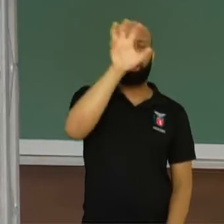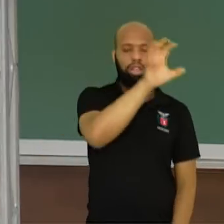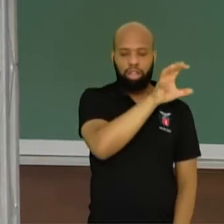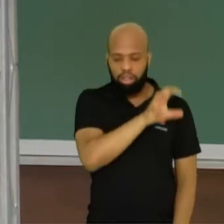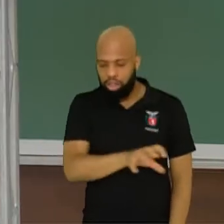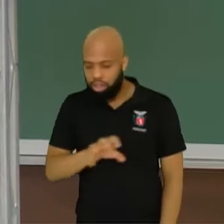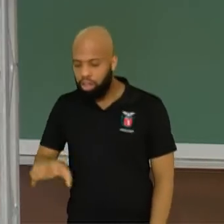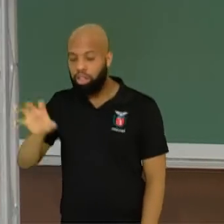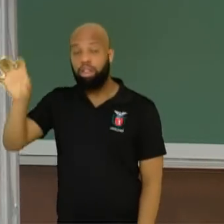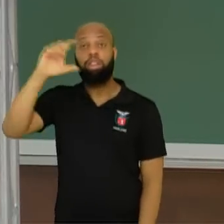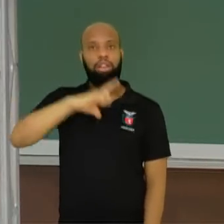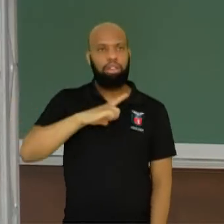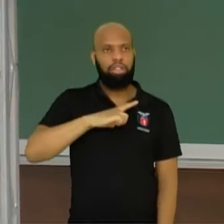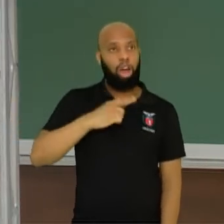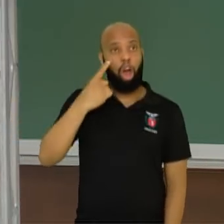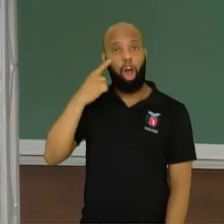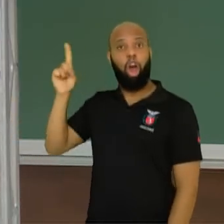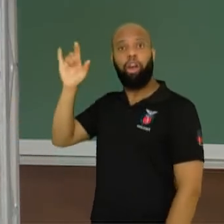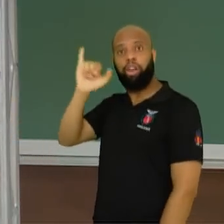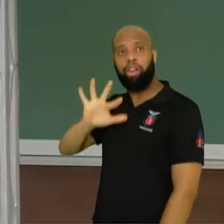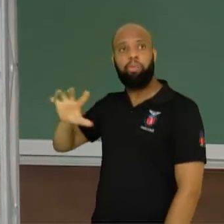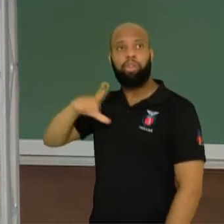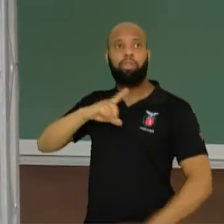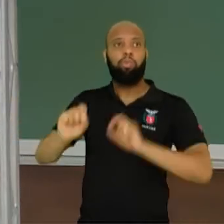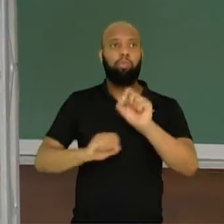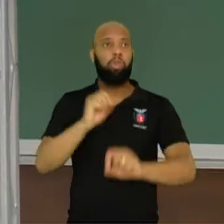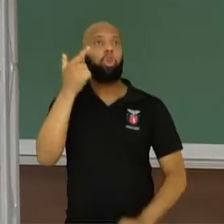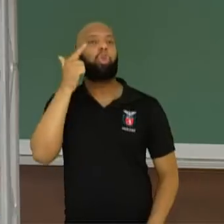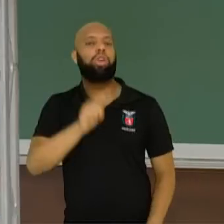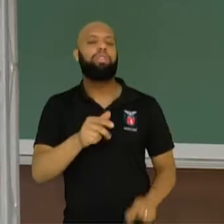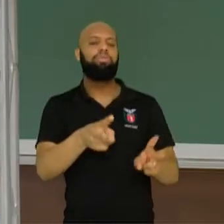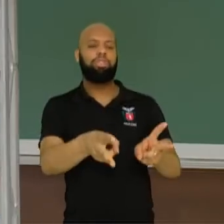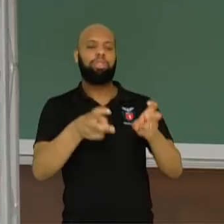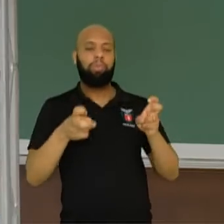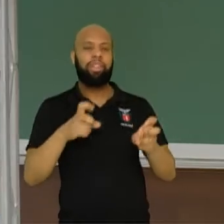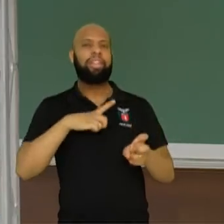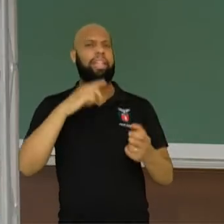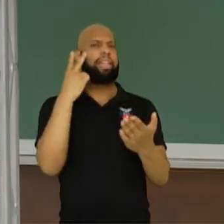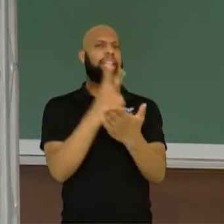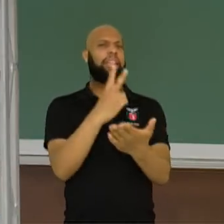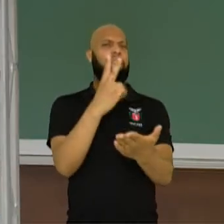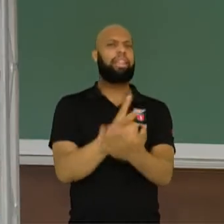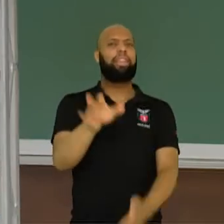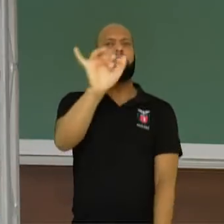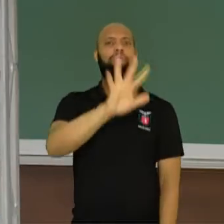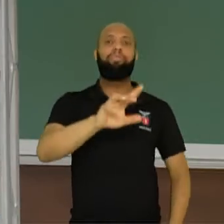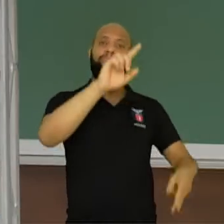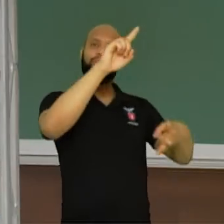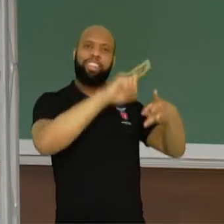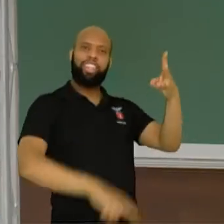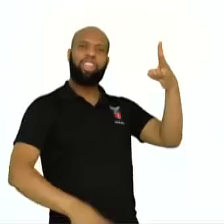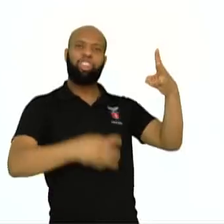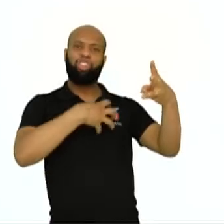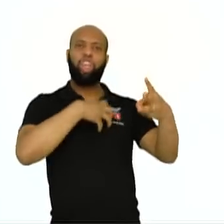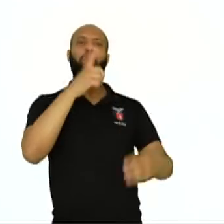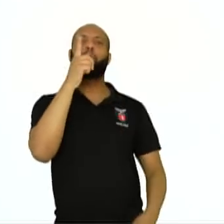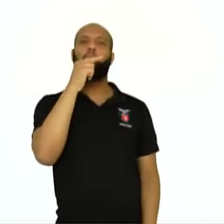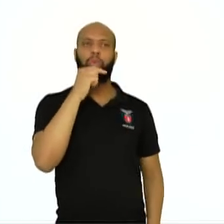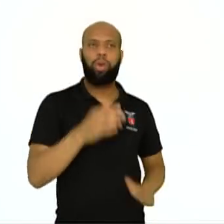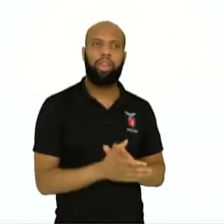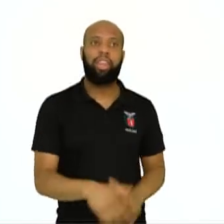eu tenho o vapor quando eu localizo nessa imagem a atmosfera com o vapor de água. Lembram